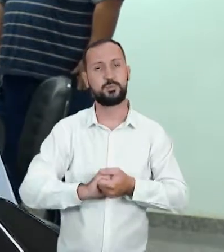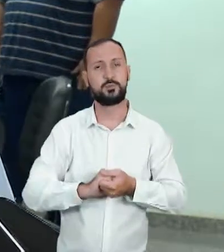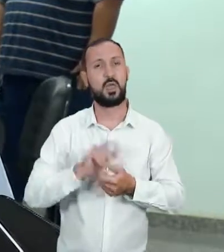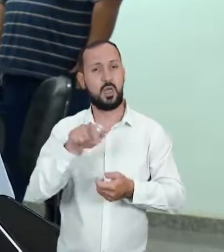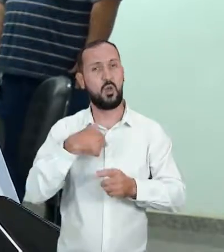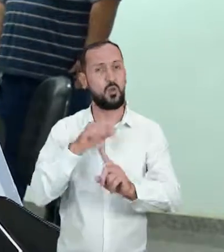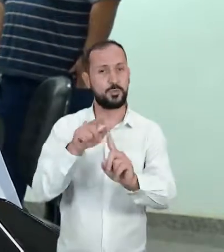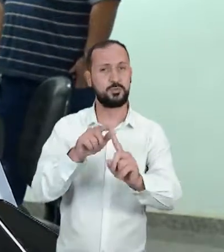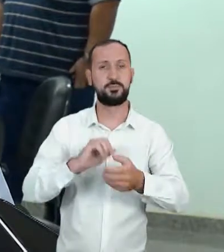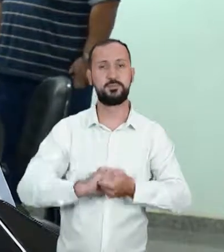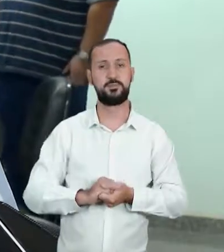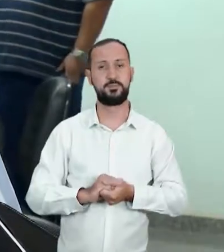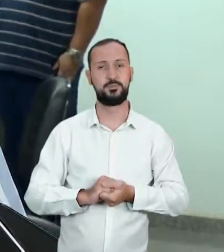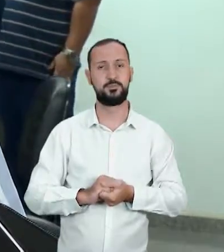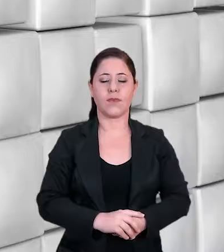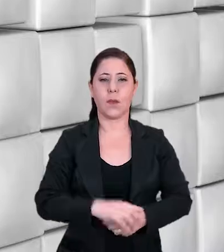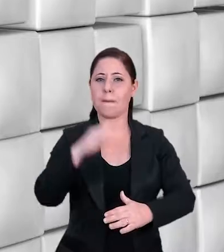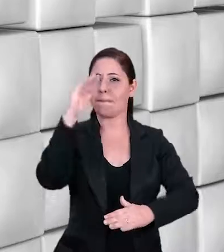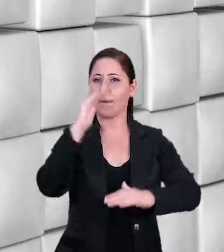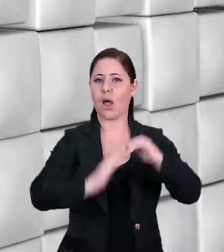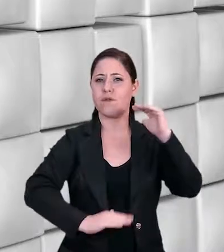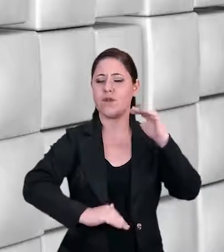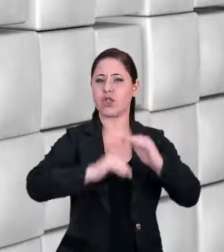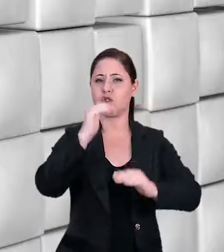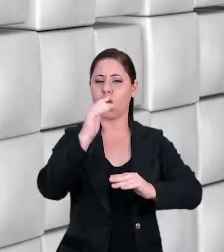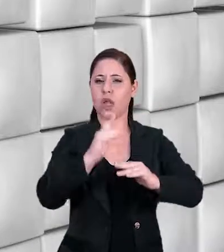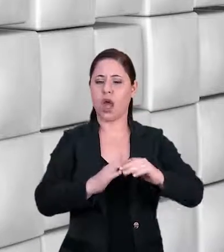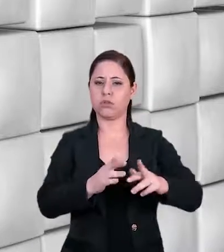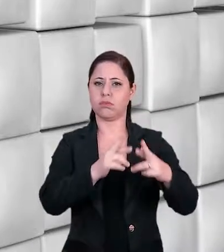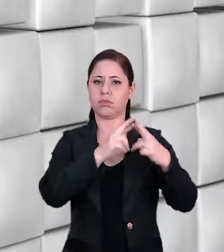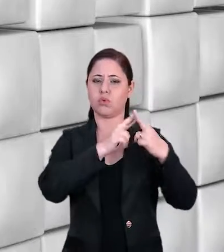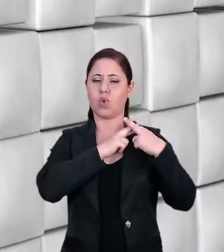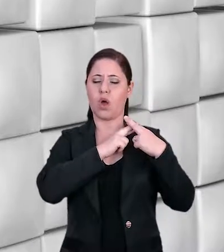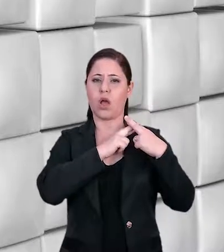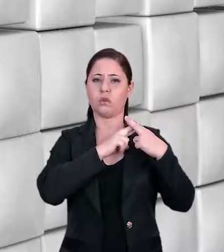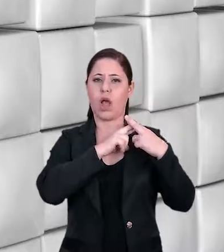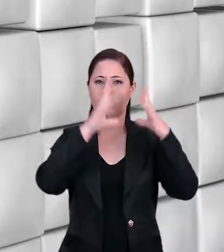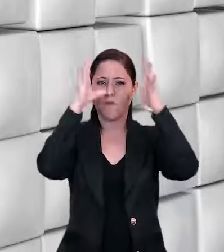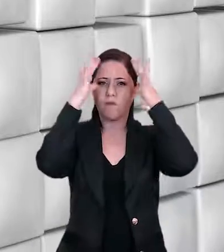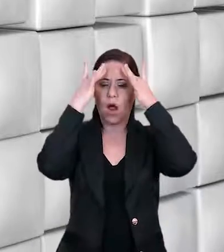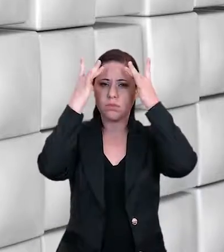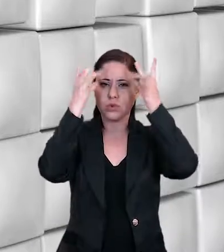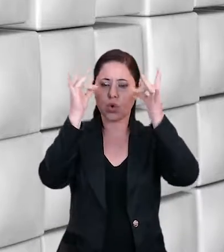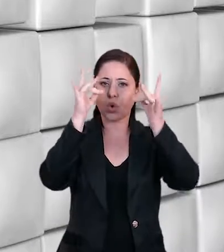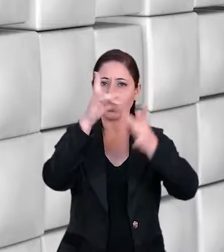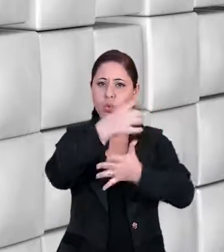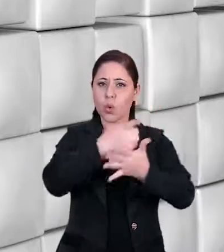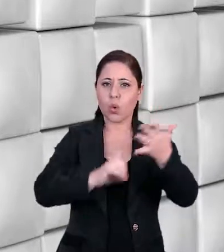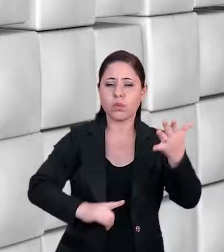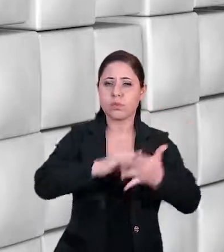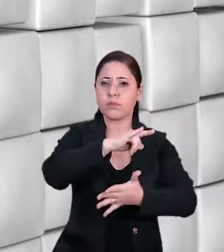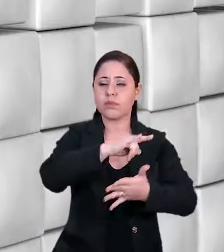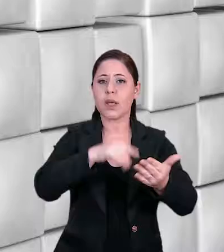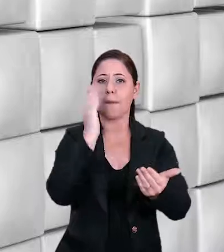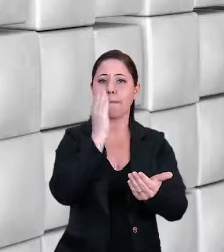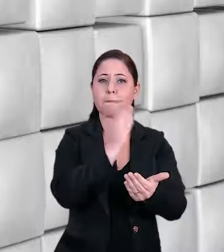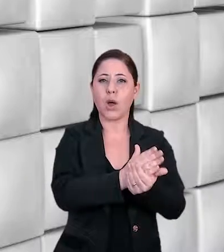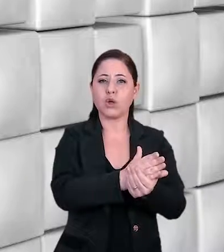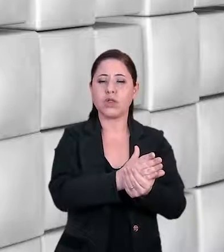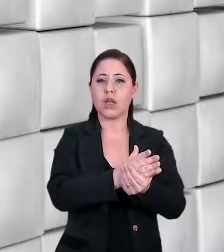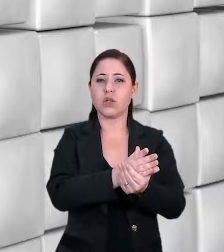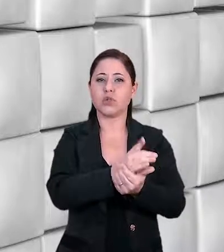de Mato Grosso do Sul. Esse é o ponto. Profissionais responsáveis pela formalização e documentação